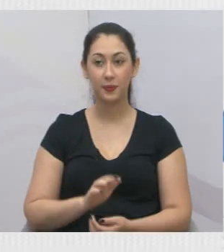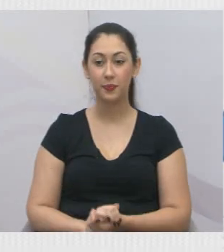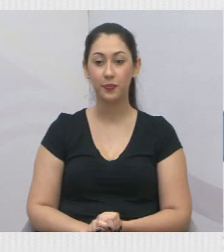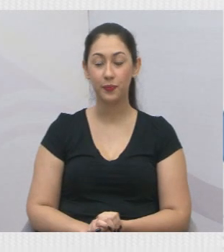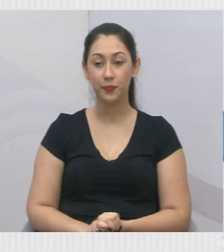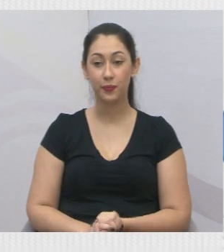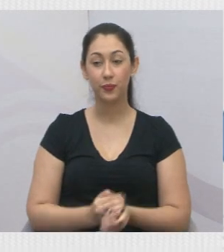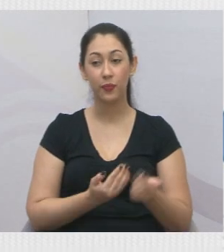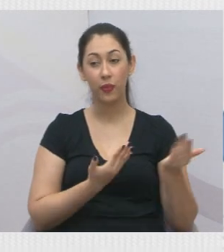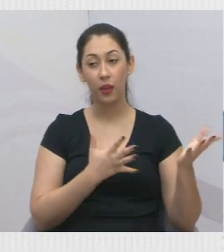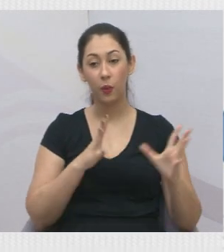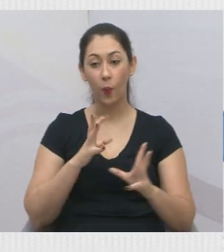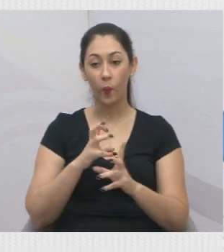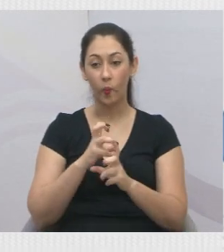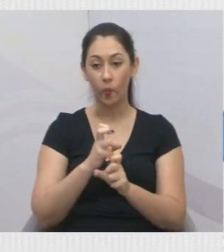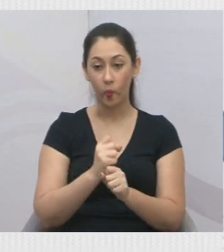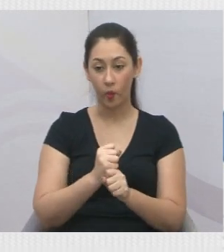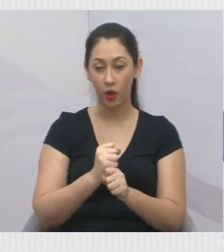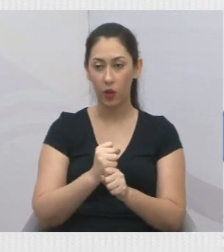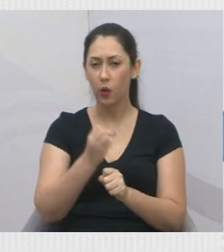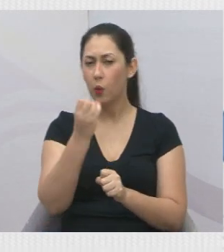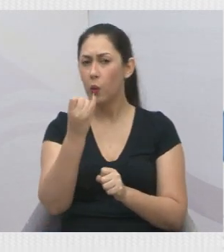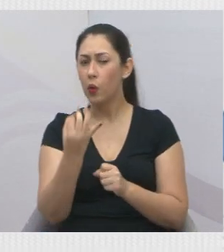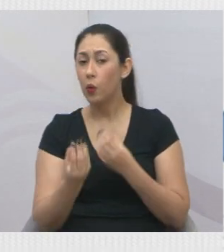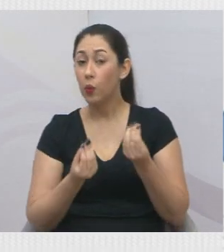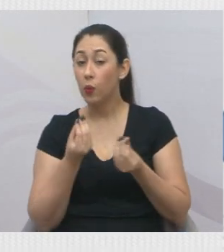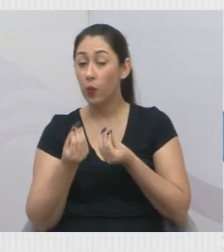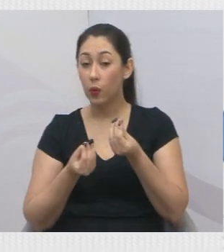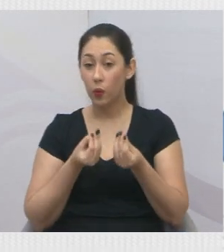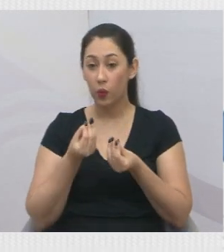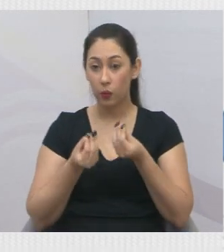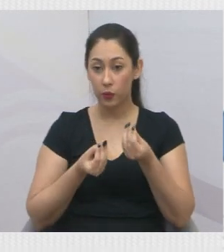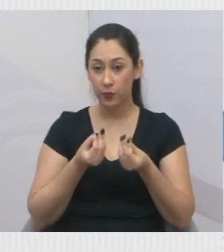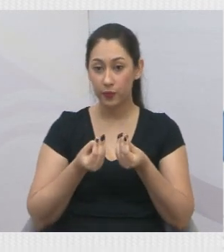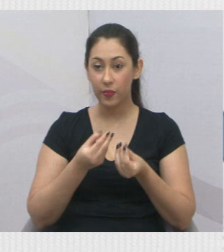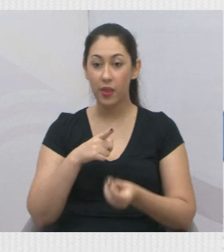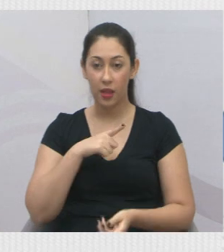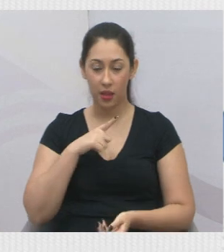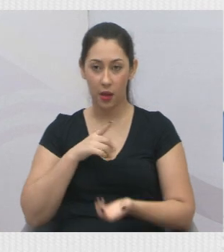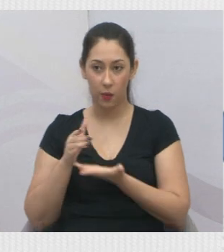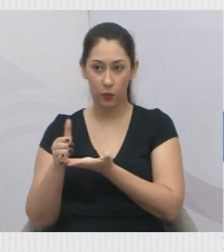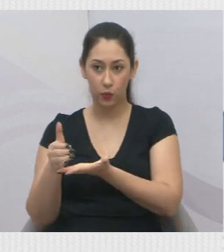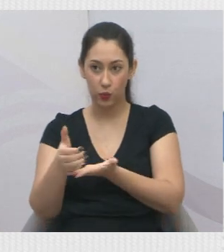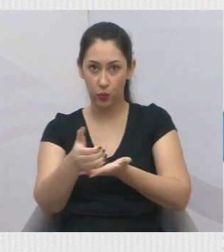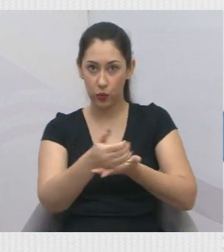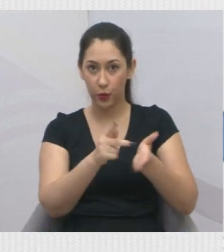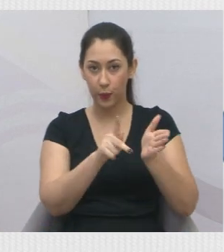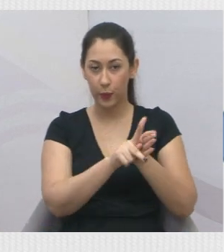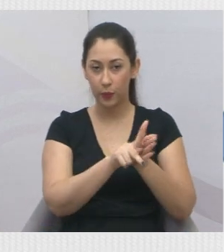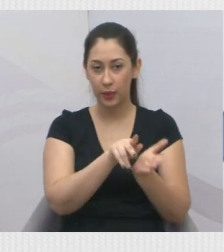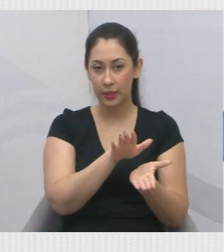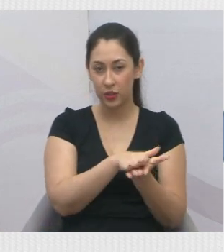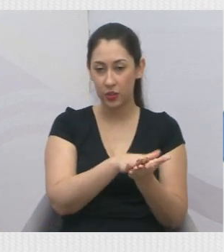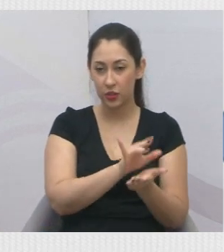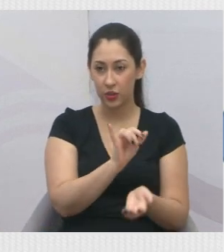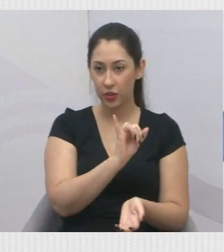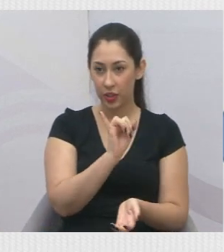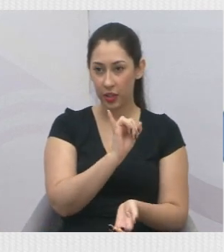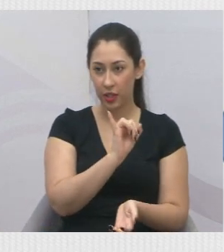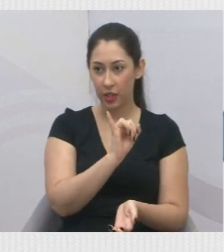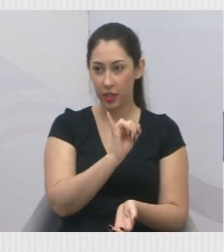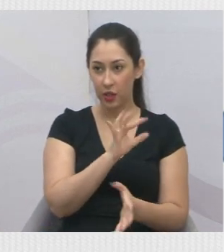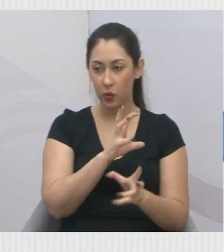Esta receita corrente líquida, ela é calculada da seguinte forma. Temos as receitas correntes do município no montante de